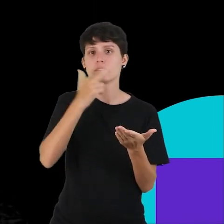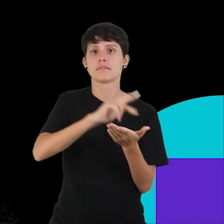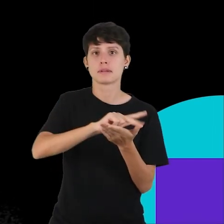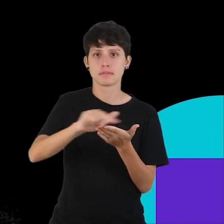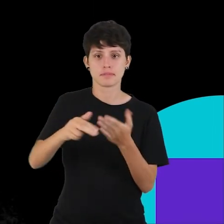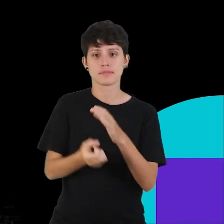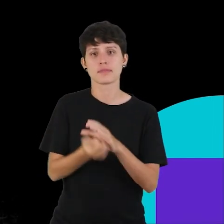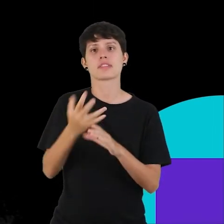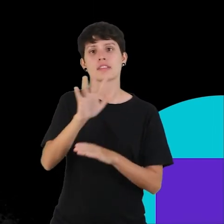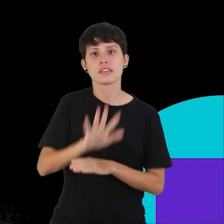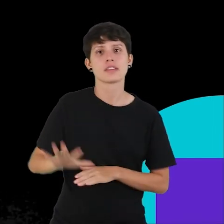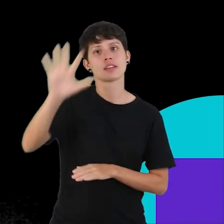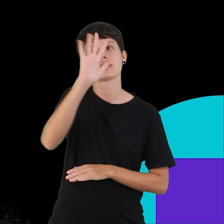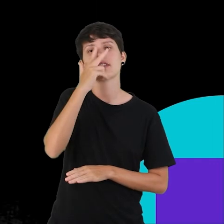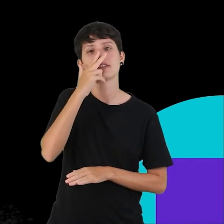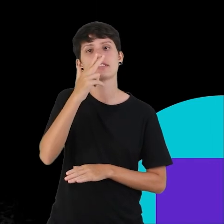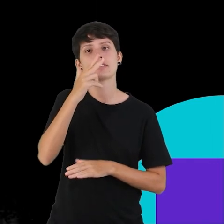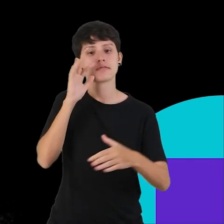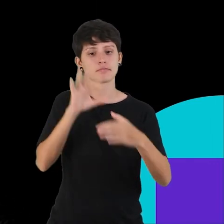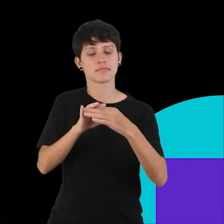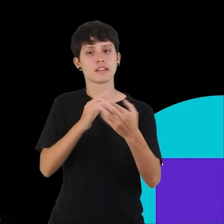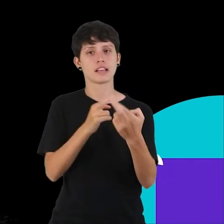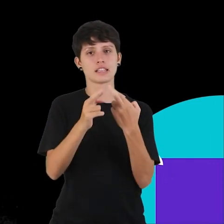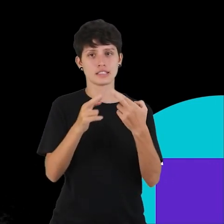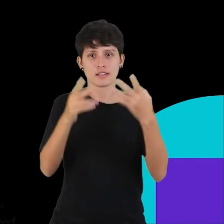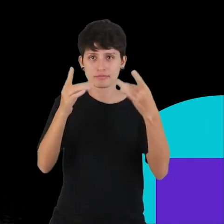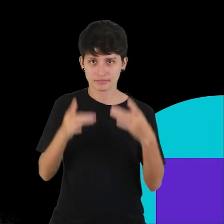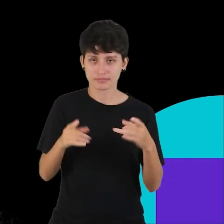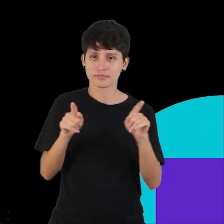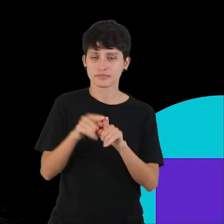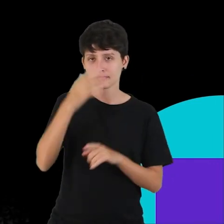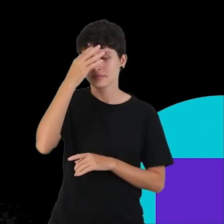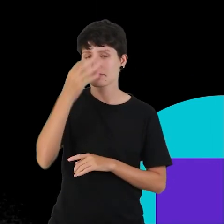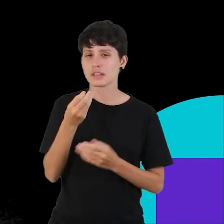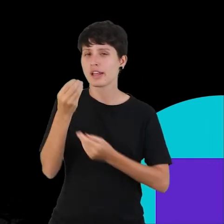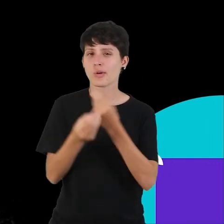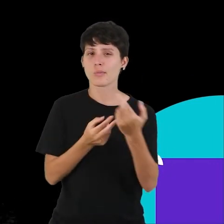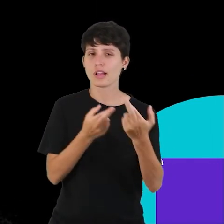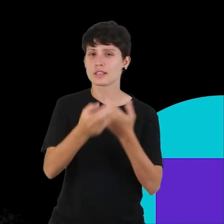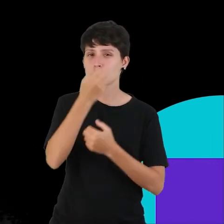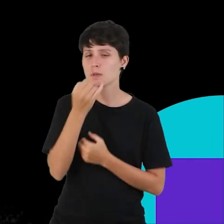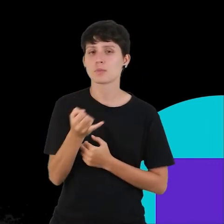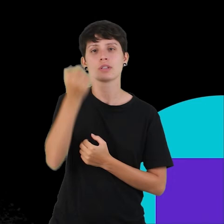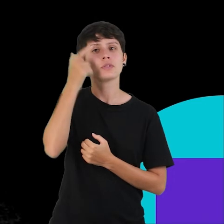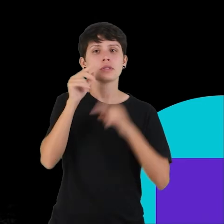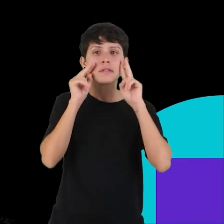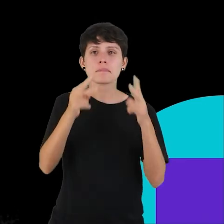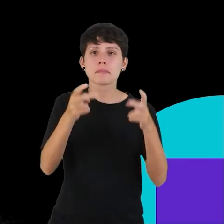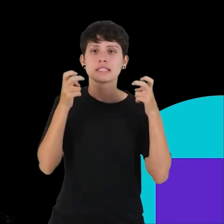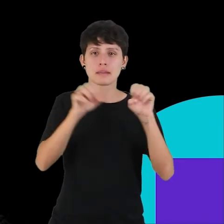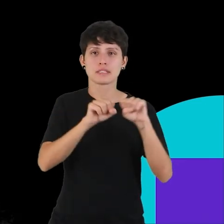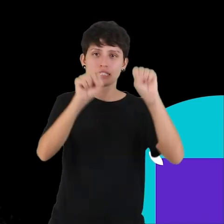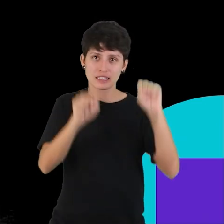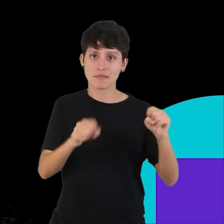gente não consegue visualizar como o carro funciona a partir de uma só parte. Então, imagina que você tem um parafuso ali, ou mesmo um pneu do